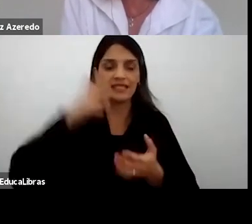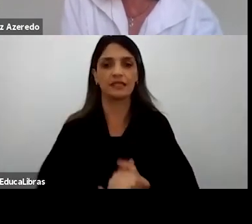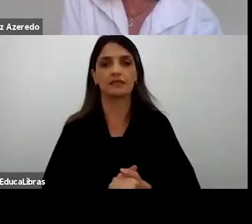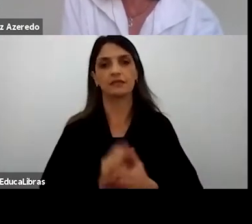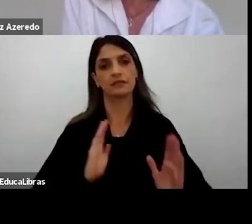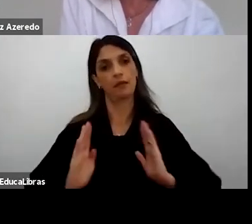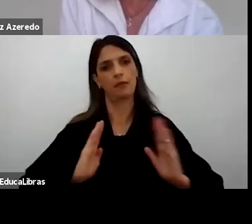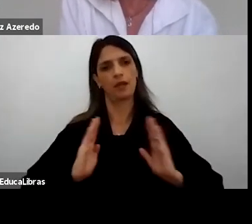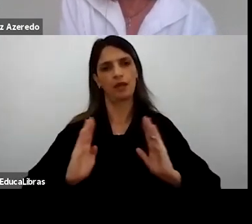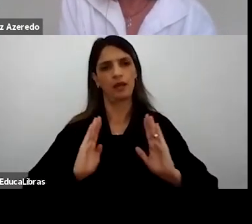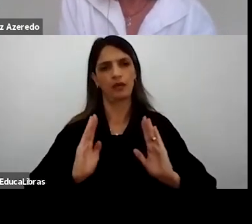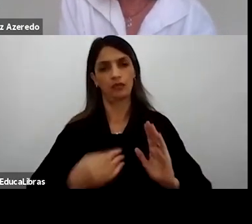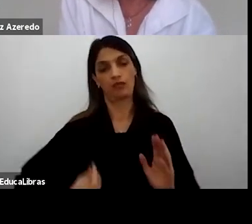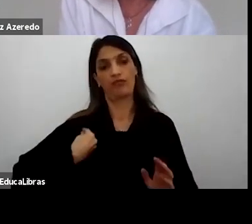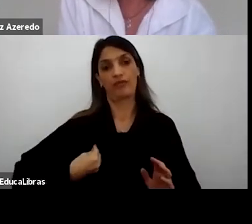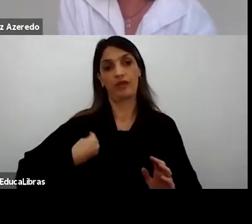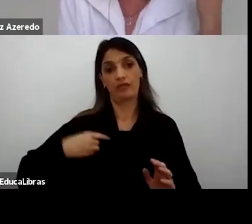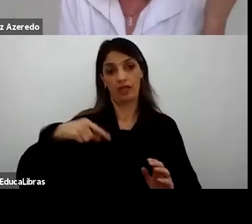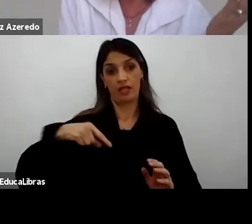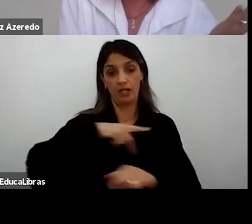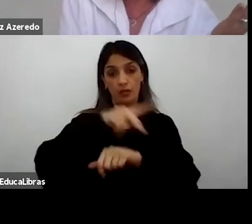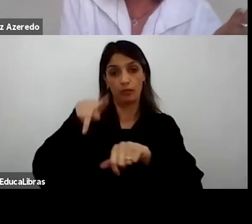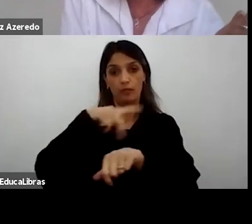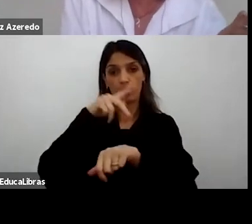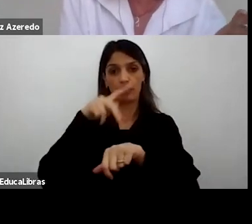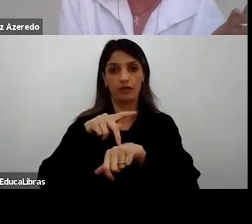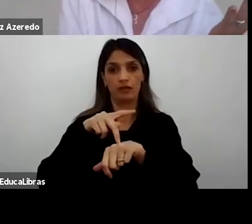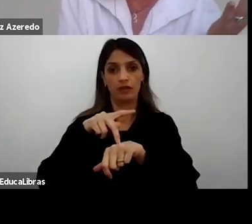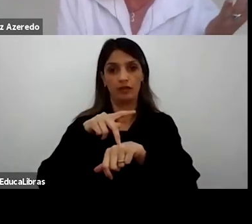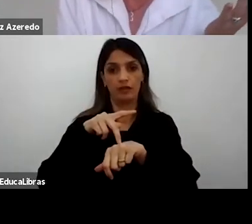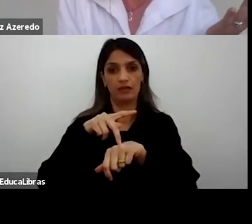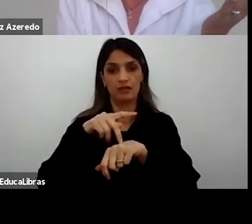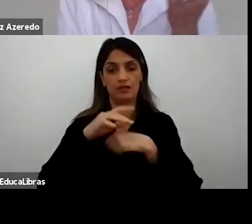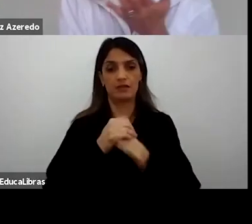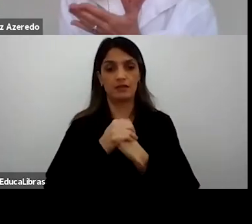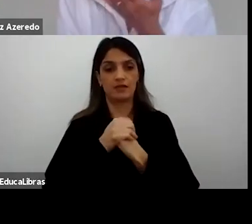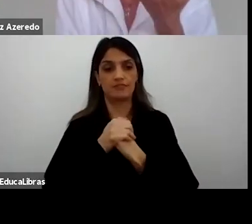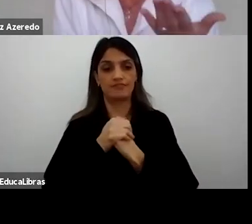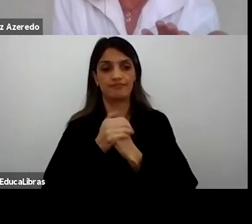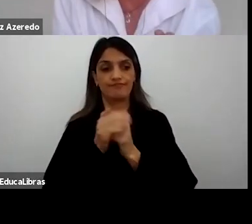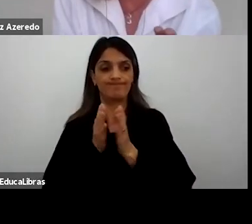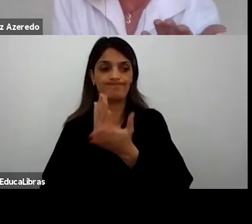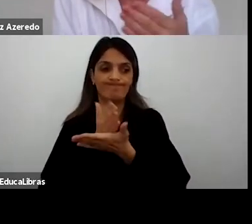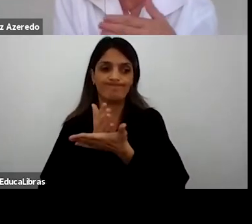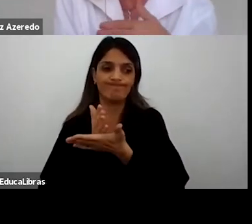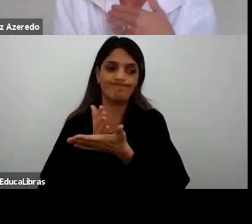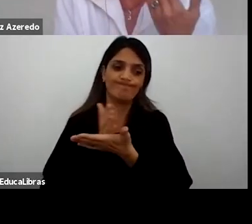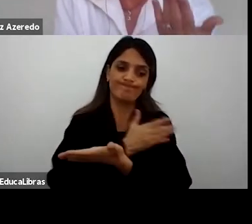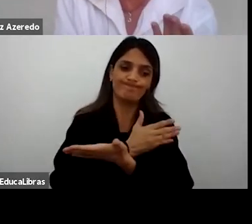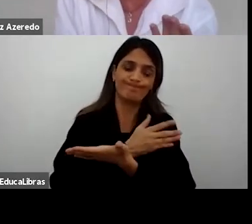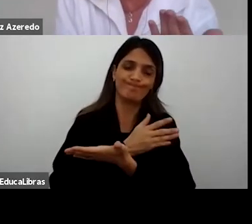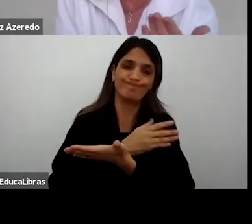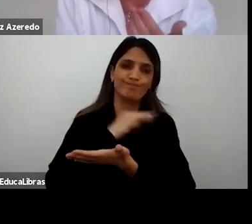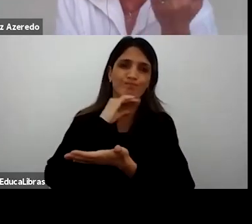né, no país, de um lado a situação dramática e ao mesmo tempo um movimento de aumento